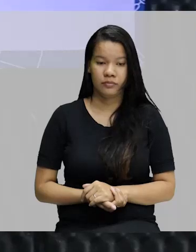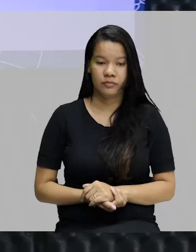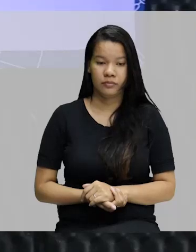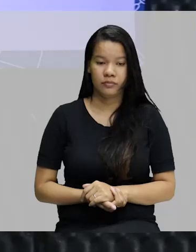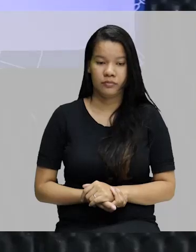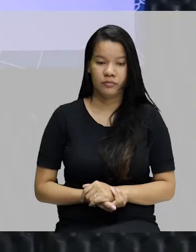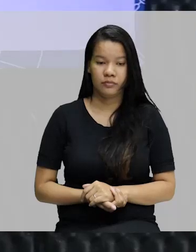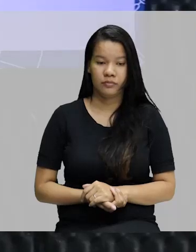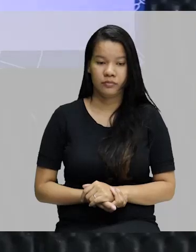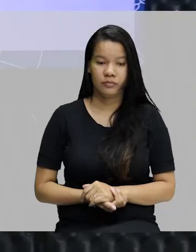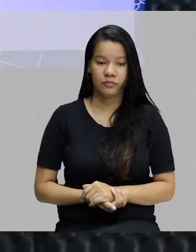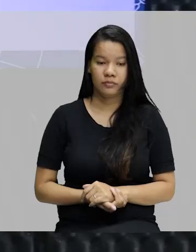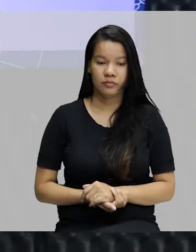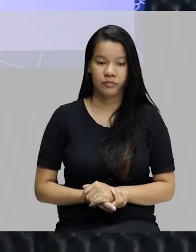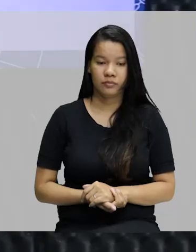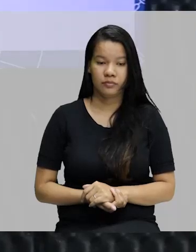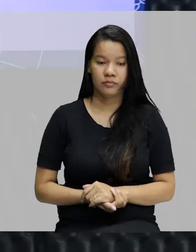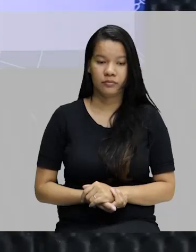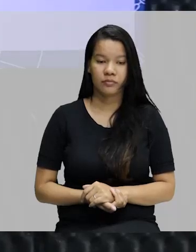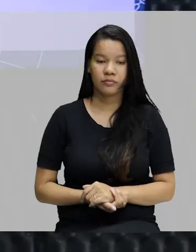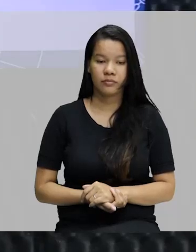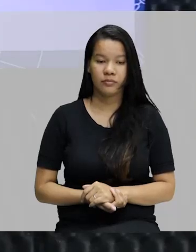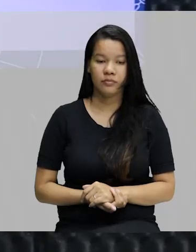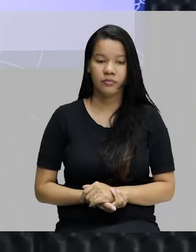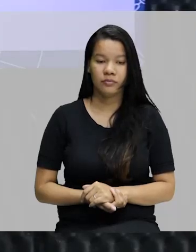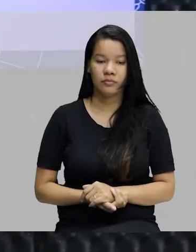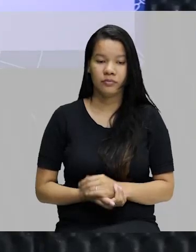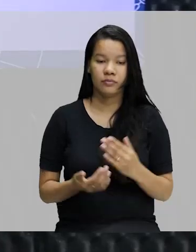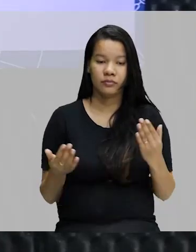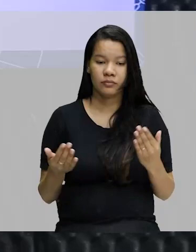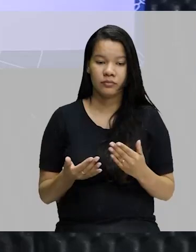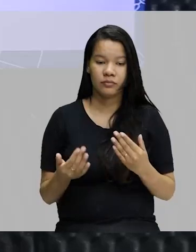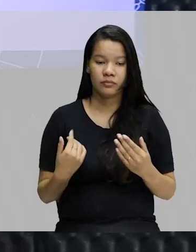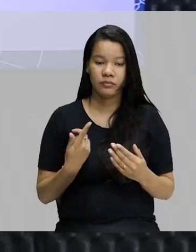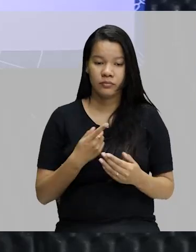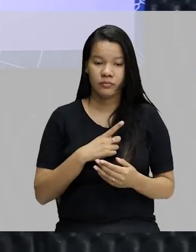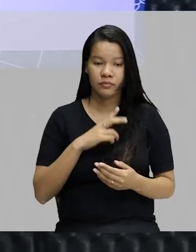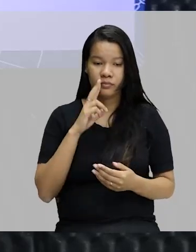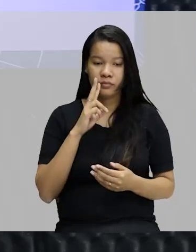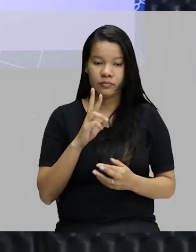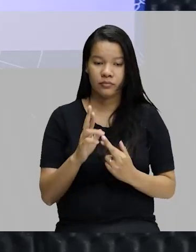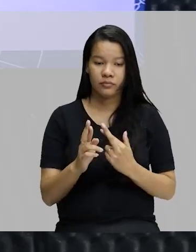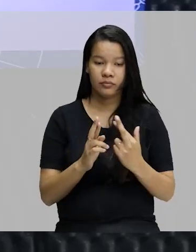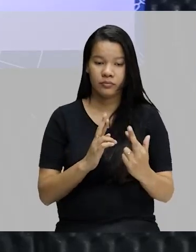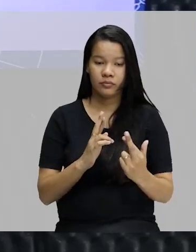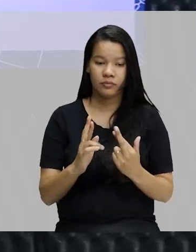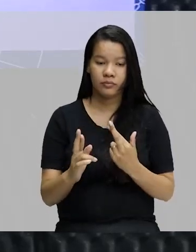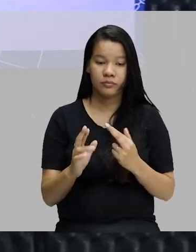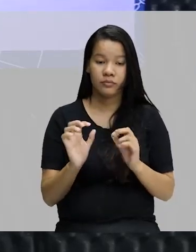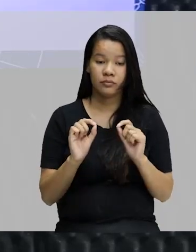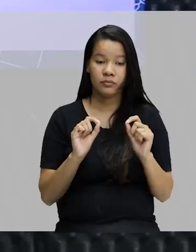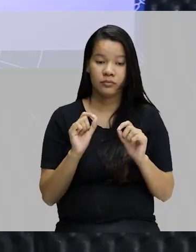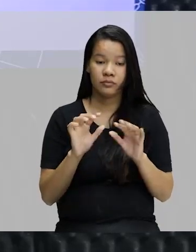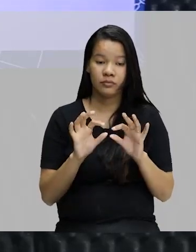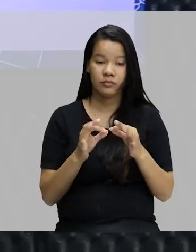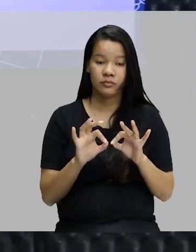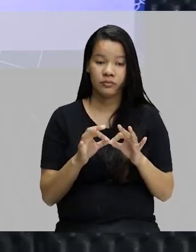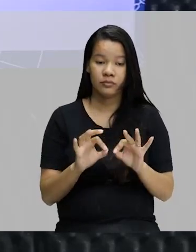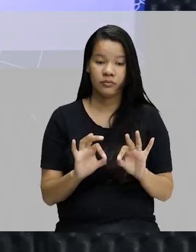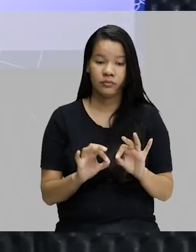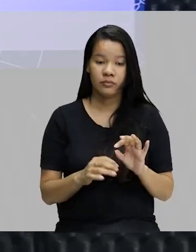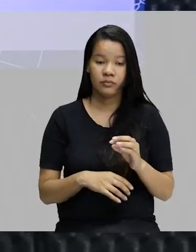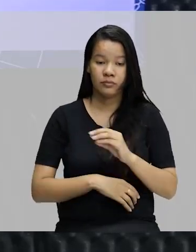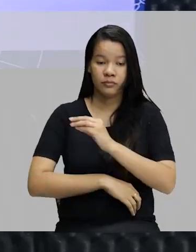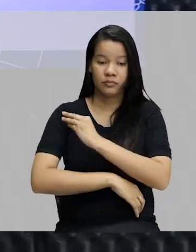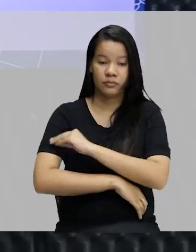triálcool, poliálcool. Tudo bem, turminha? Agora vamos para as reações que vão sintetizar os álcools. Tudo